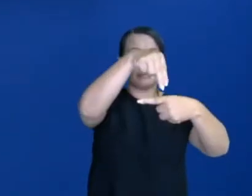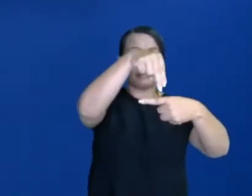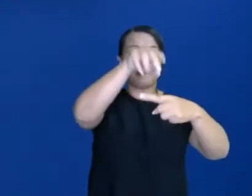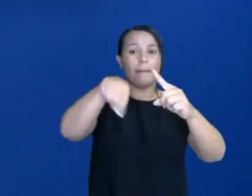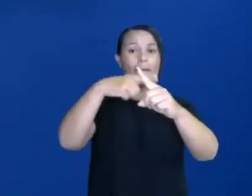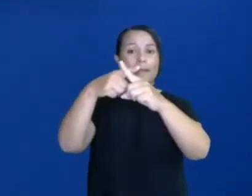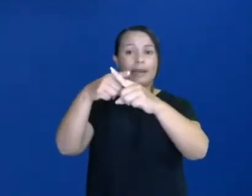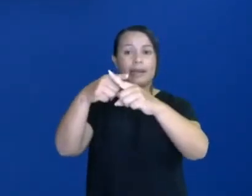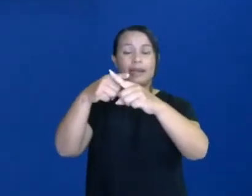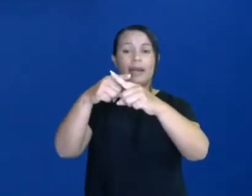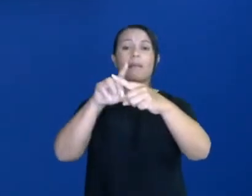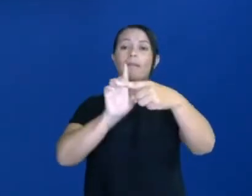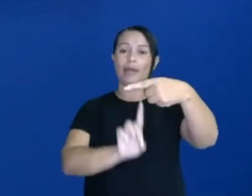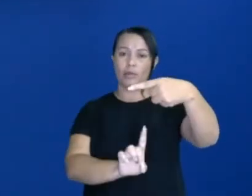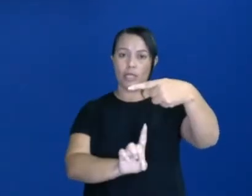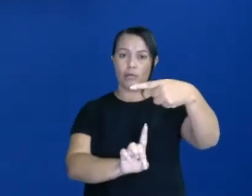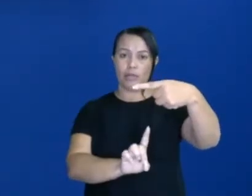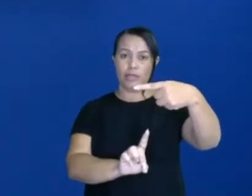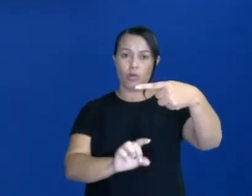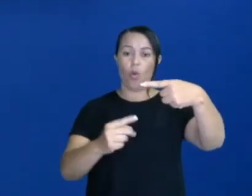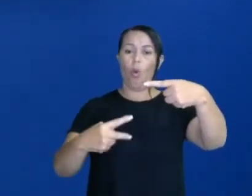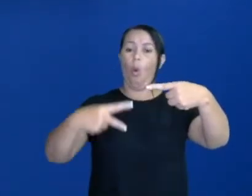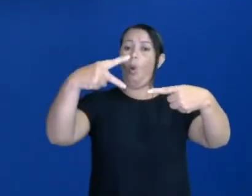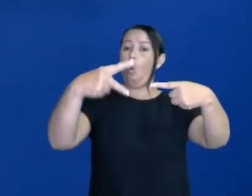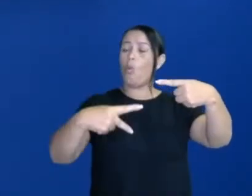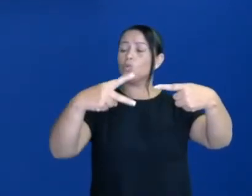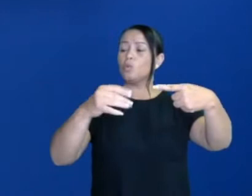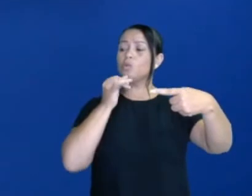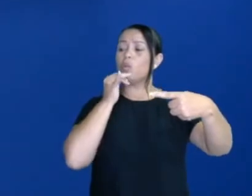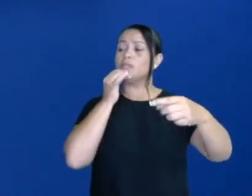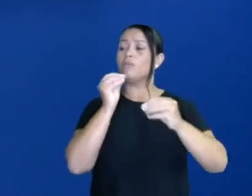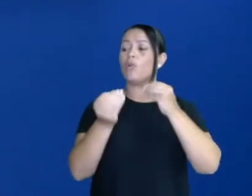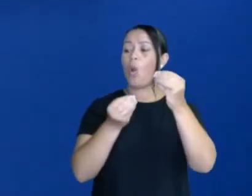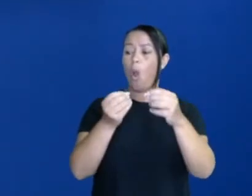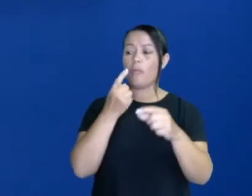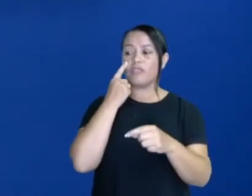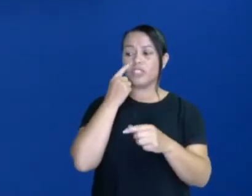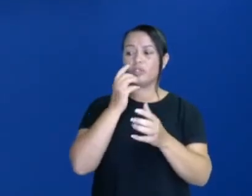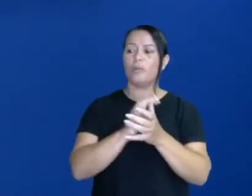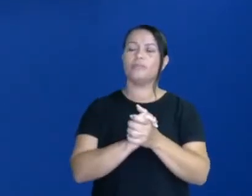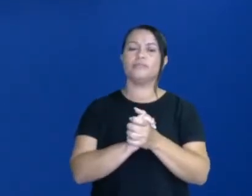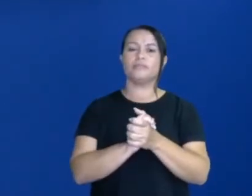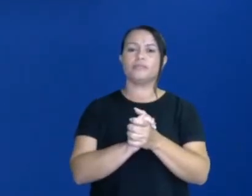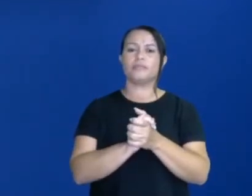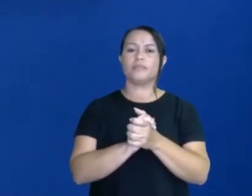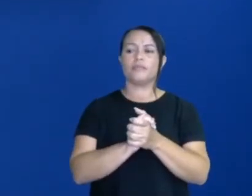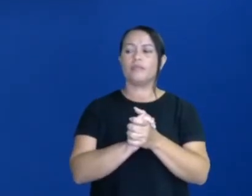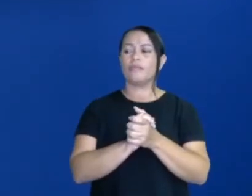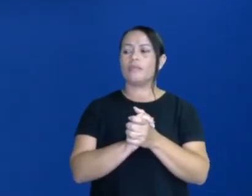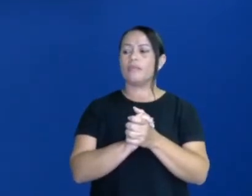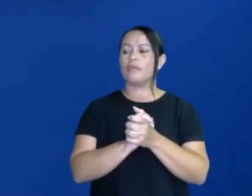que multiplicar o denominador, tá certo? Então, nesse caso, eu vou fazer o seguinte, ó.